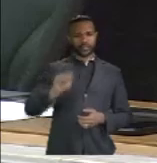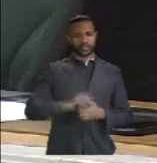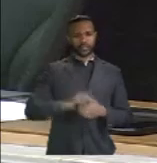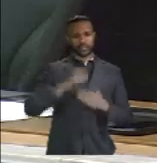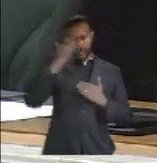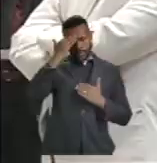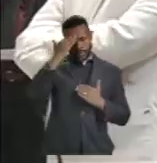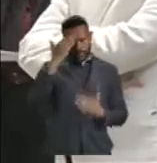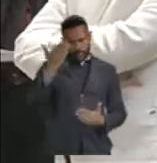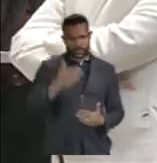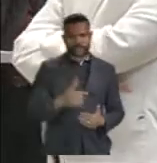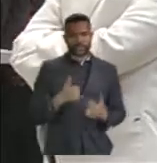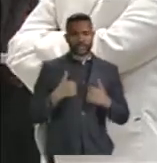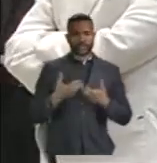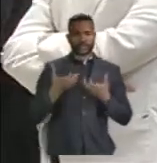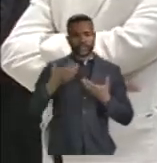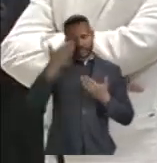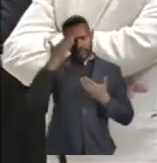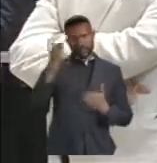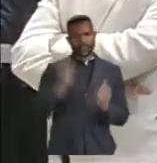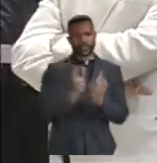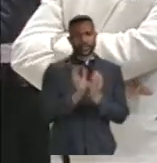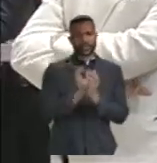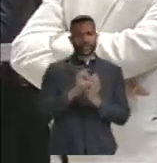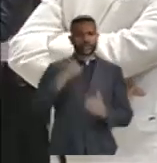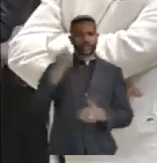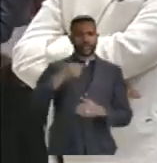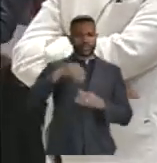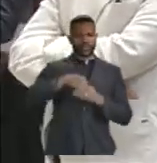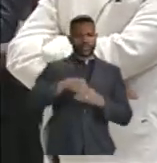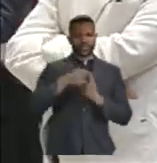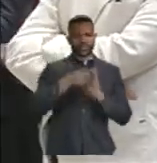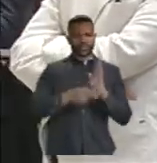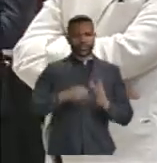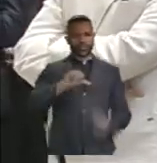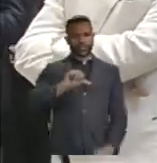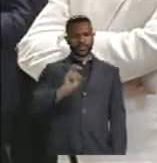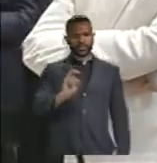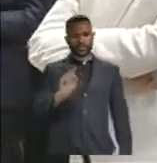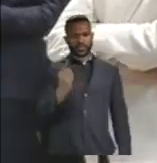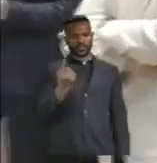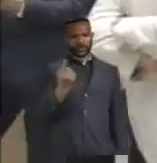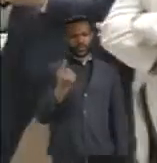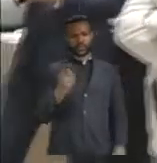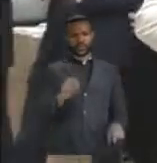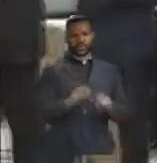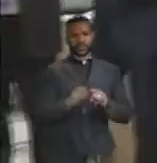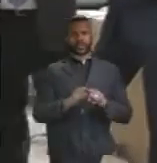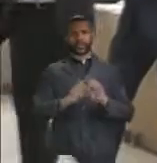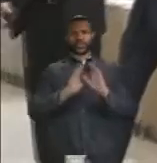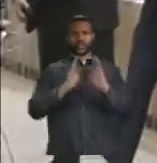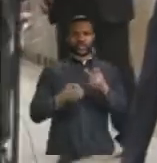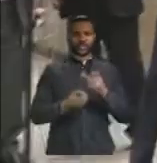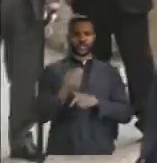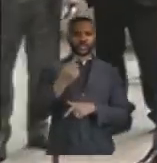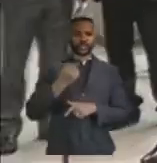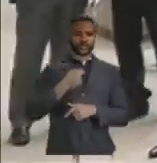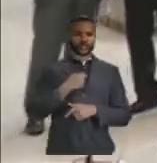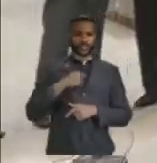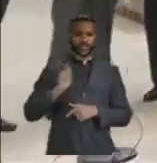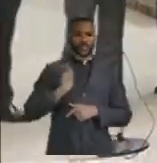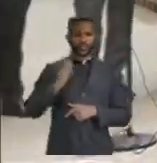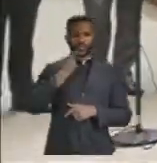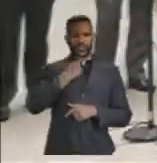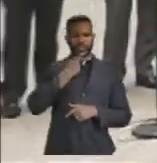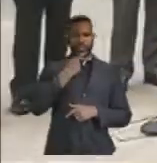obrigado quero agradecer aos deputados que voltaram este projecto 951 que a princípio foi feito pelo delegado olim depois com